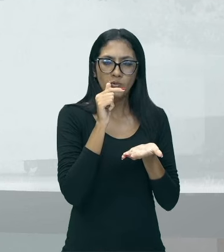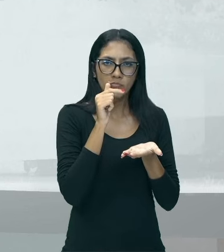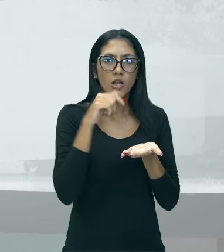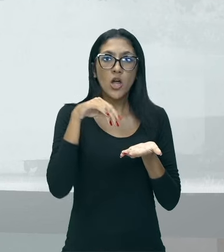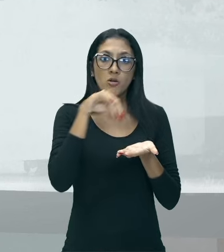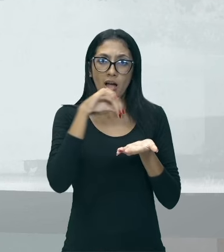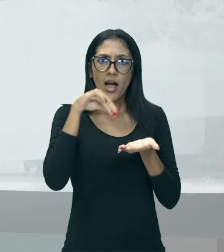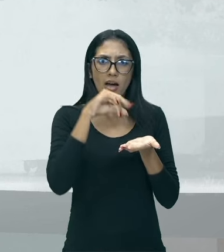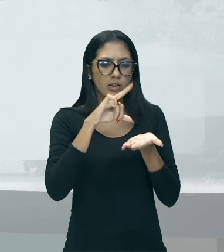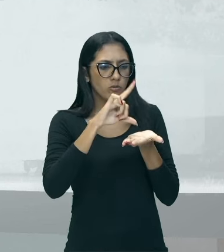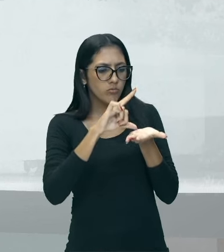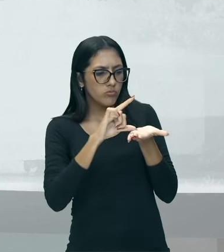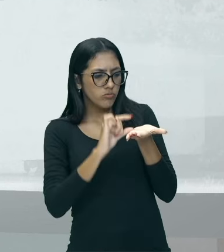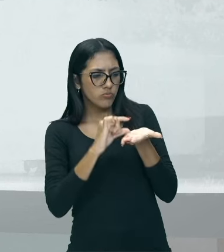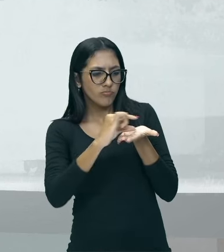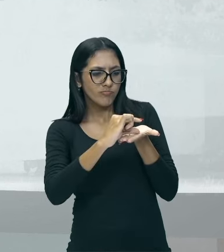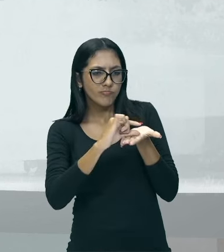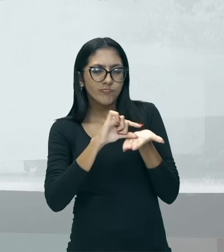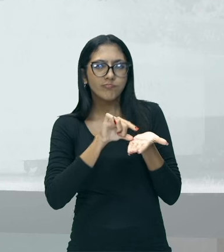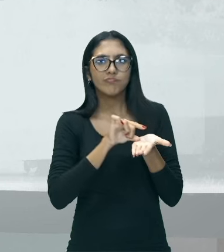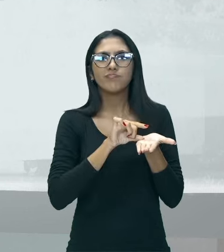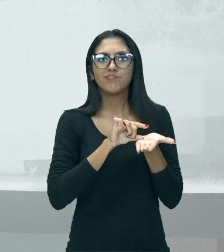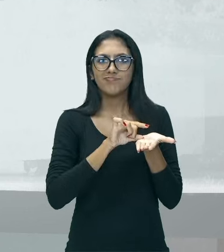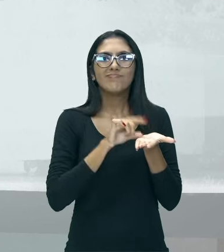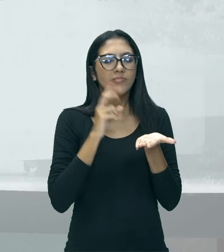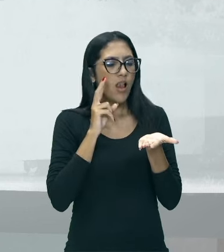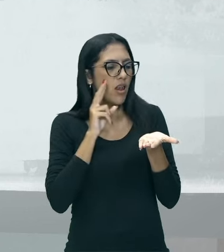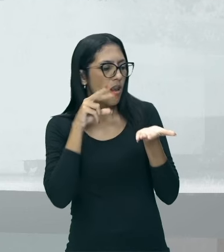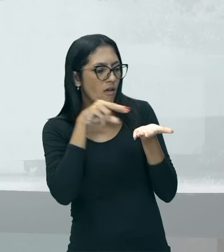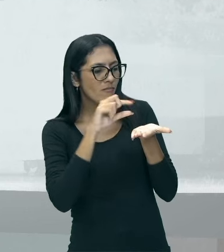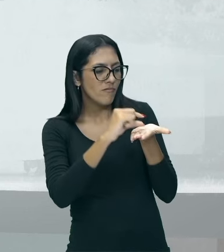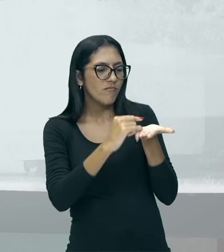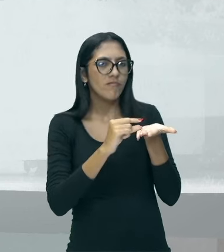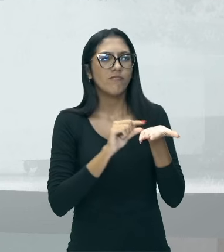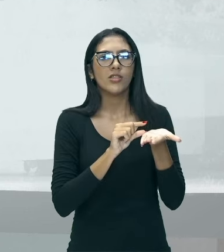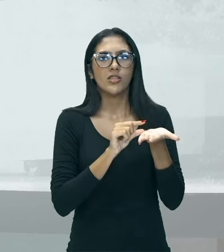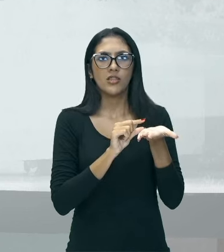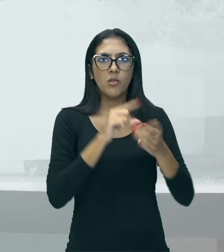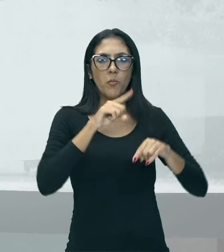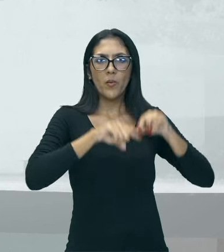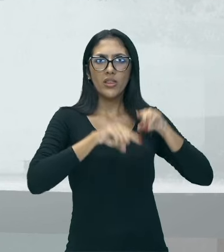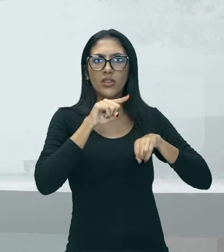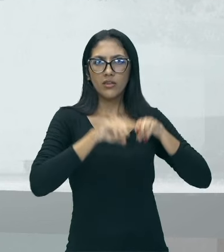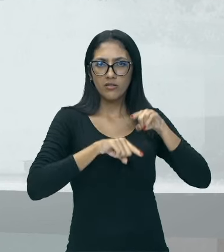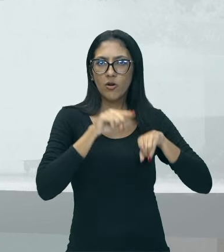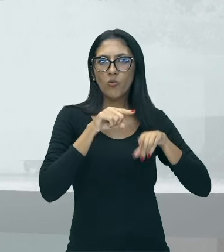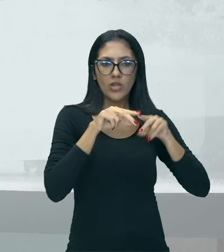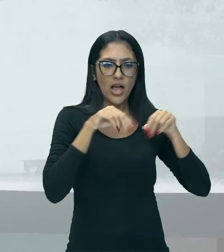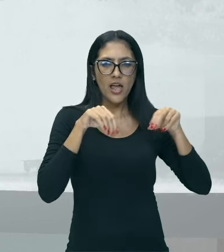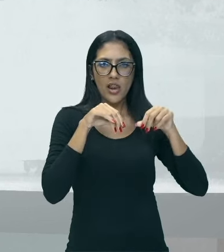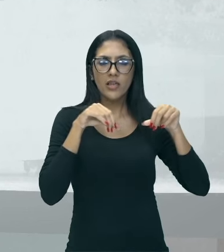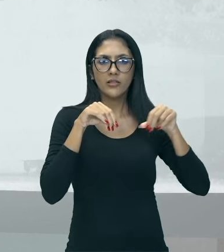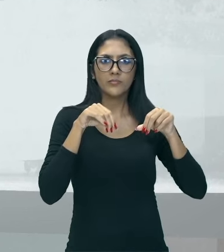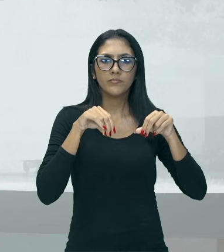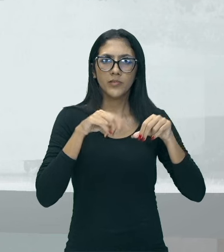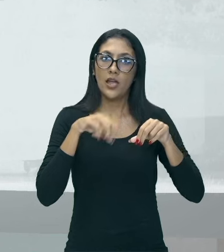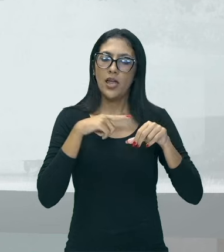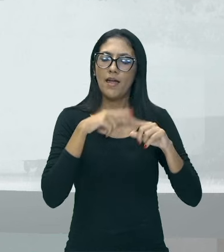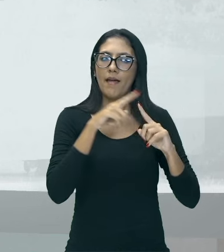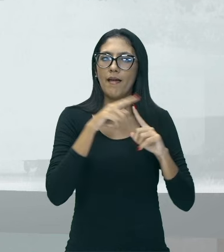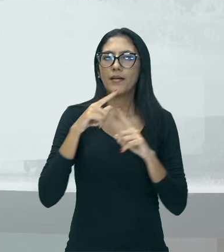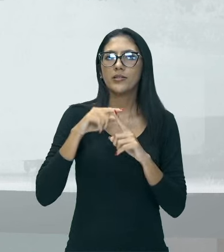depositar no fundo do copo. Então, as suspensões, elas são consideradas heterogêneas,